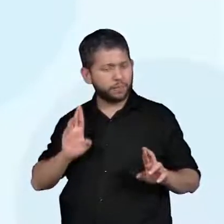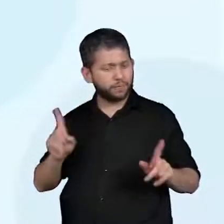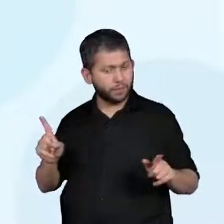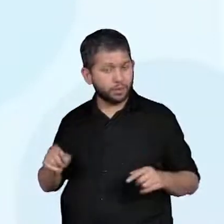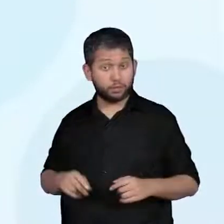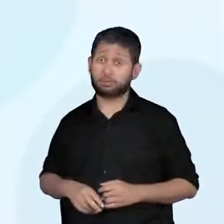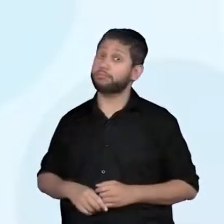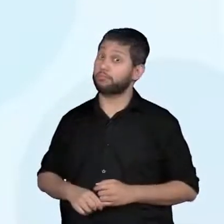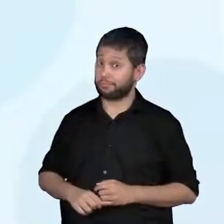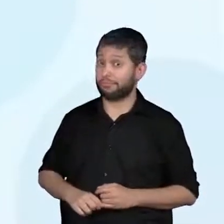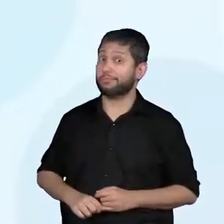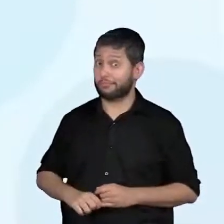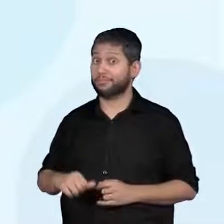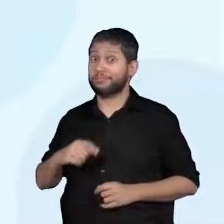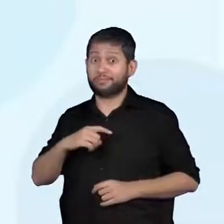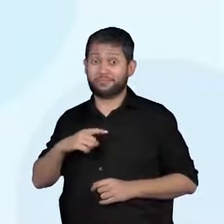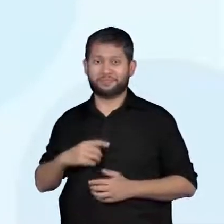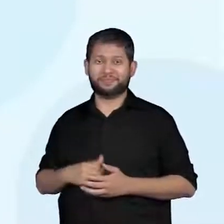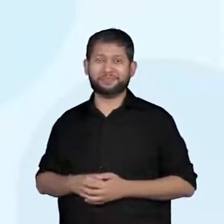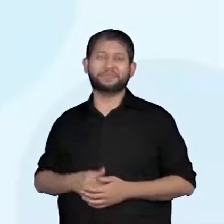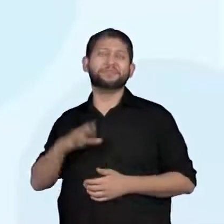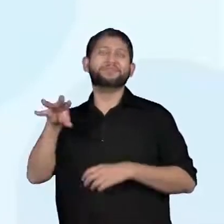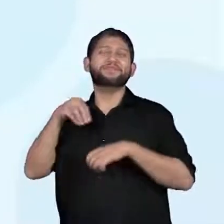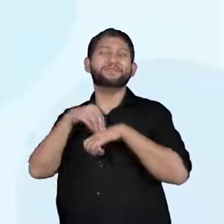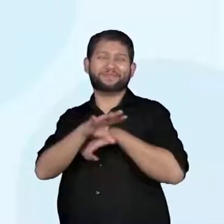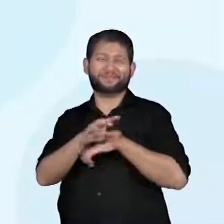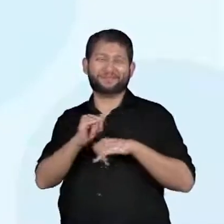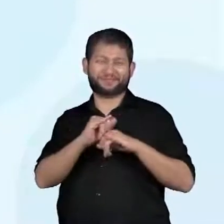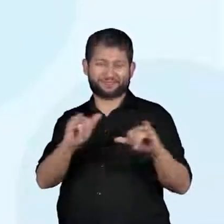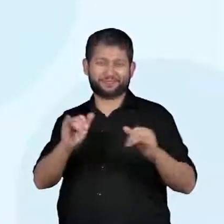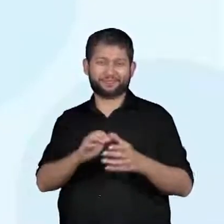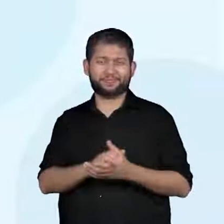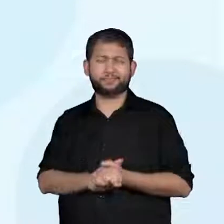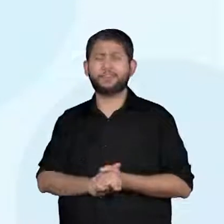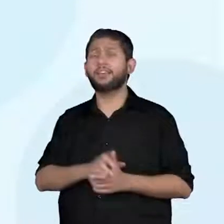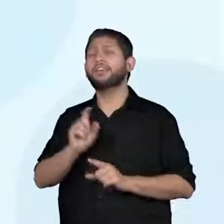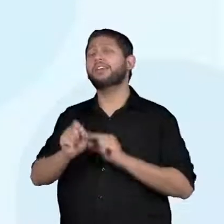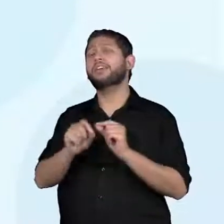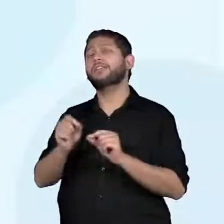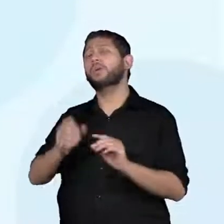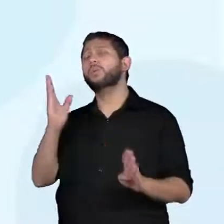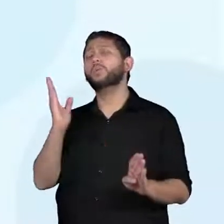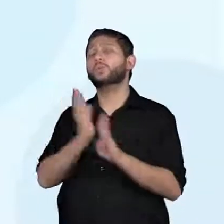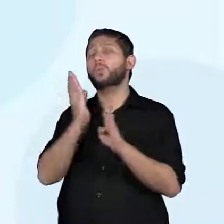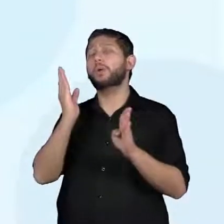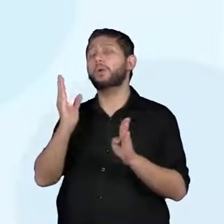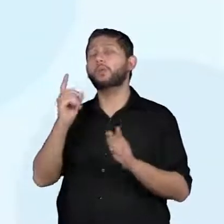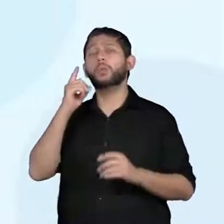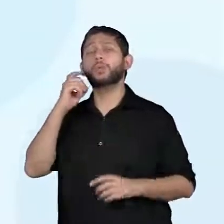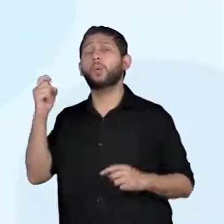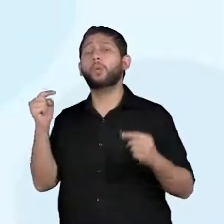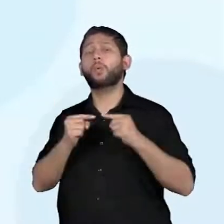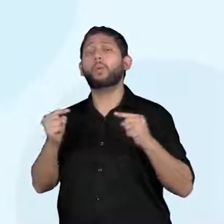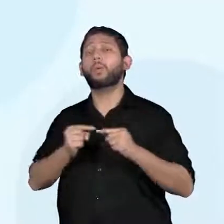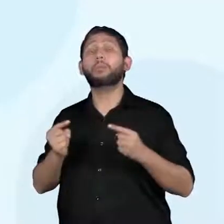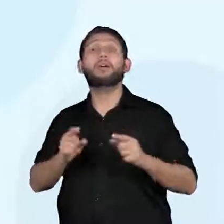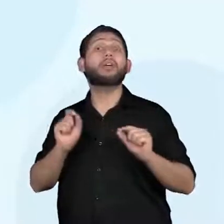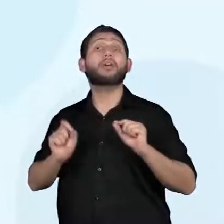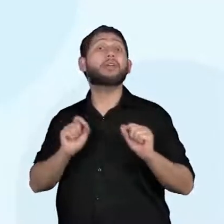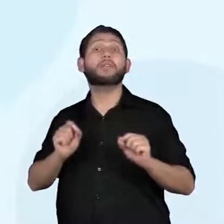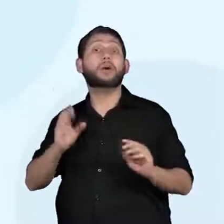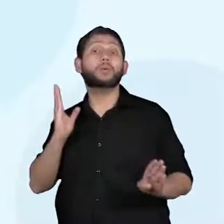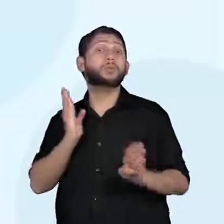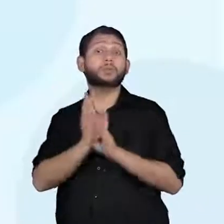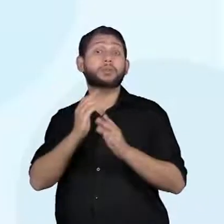uma dica importante, quem vai aqui descobrir ou desvendar de que material são feitos a partir